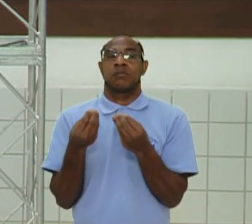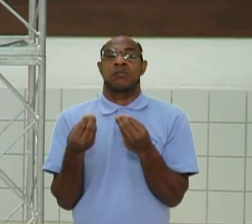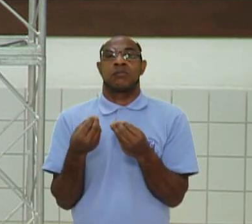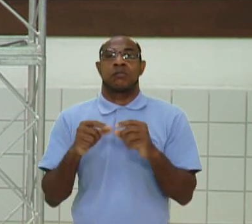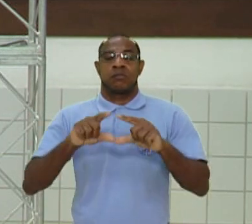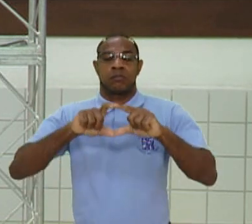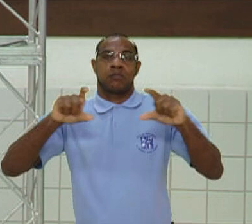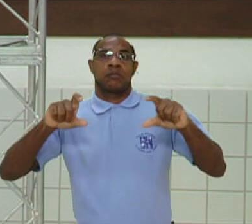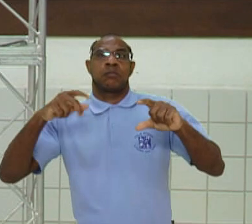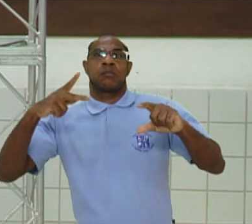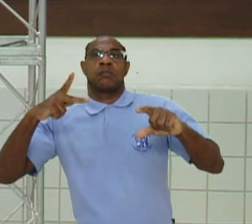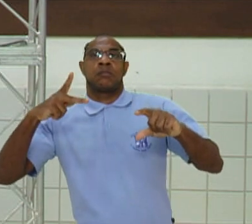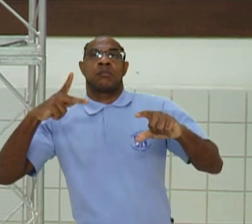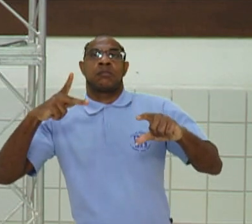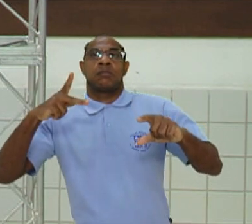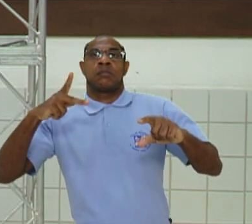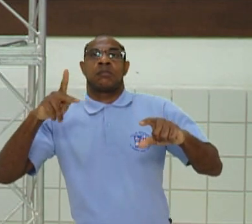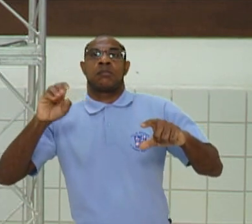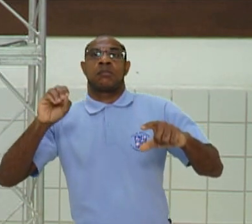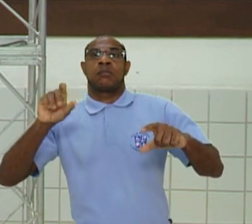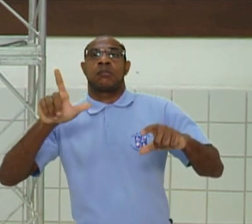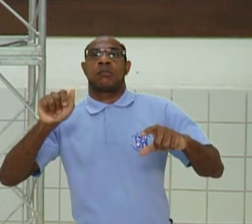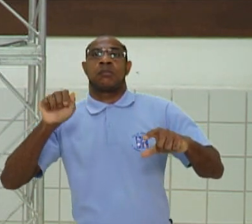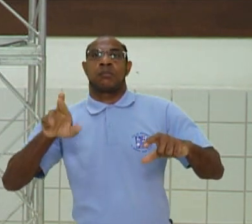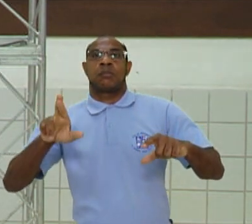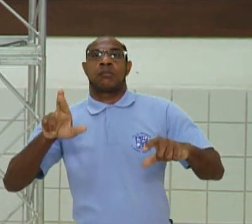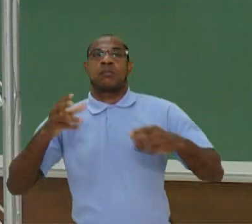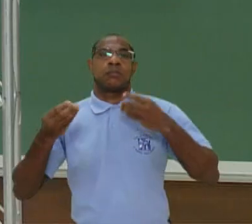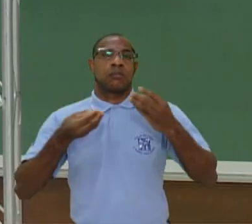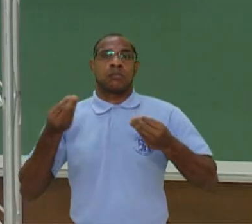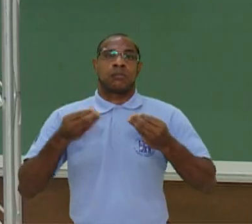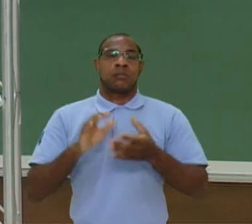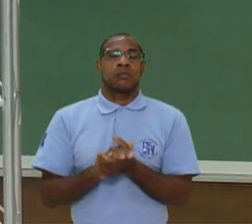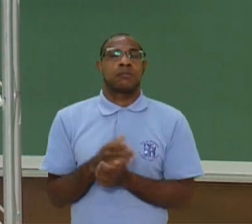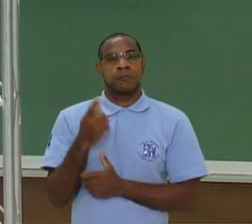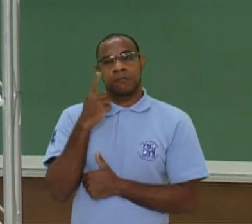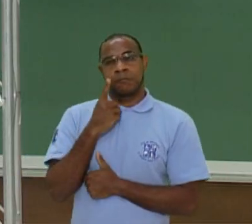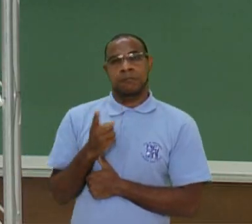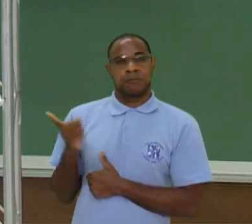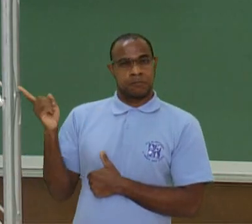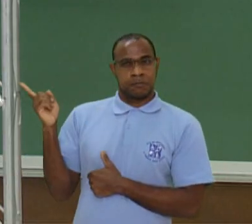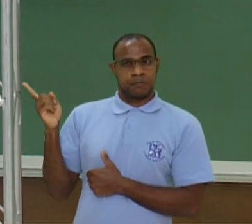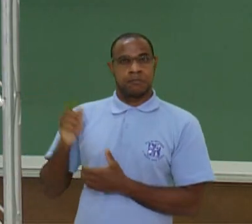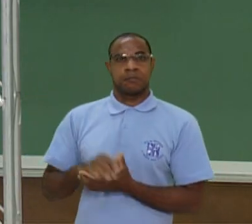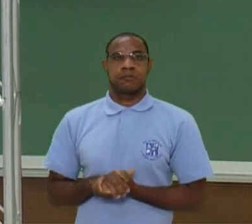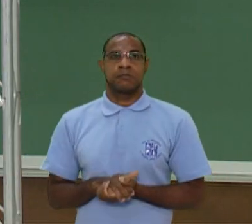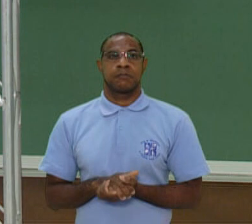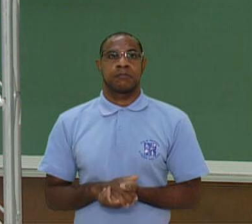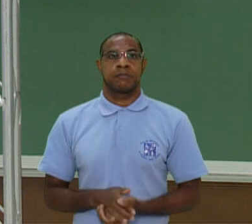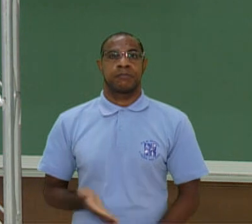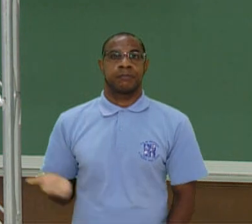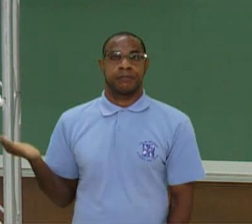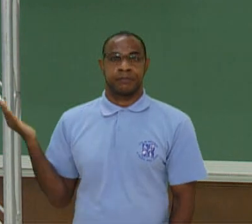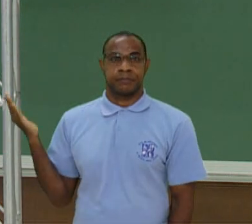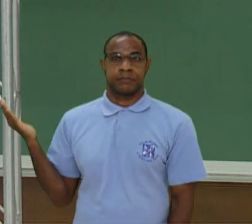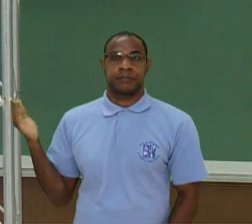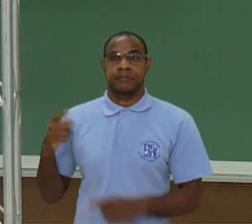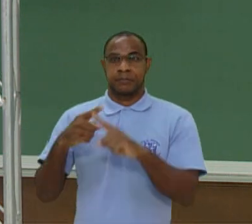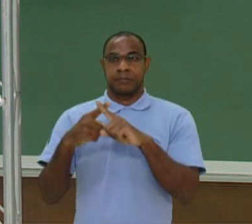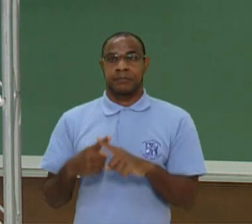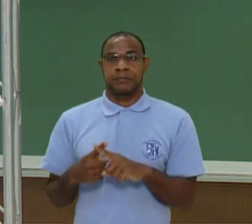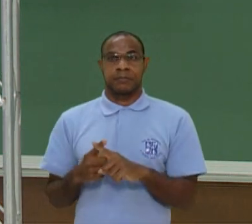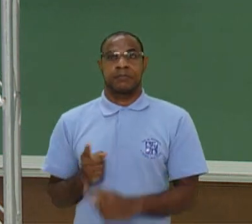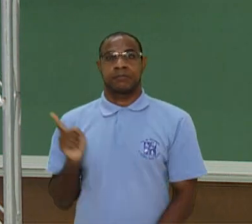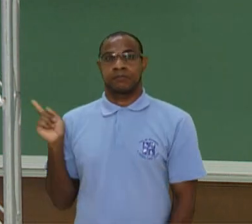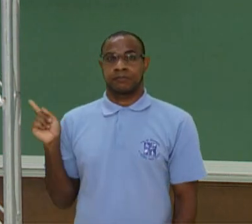forma trigonométrica. Como eu faço isso? Aqui tem uma forma legal de abordar isso. A multiplicação e a divisão que vocês